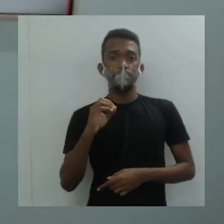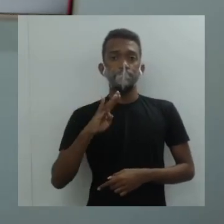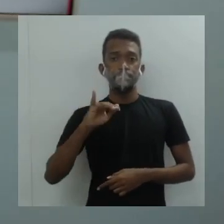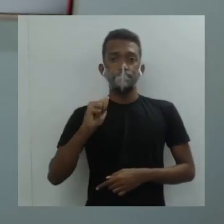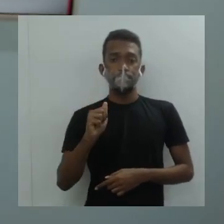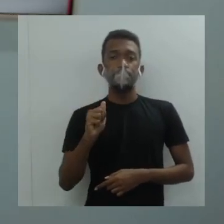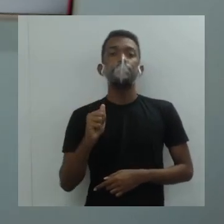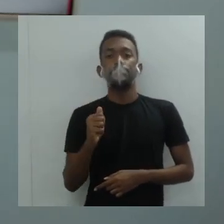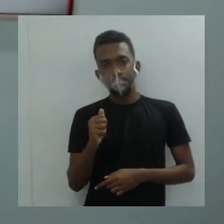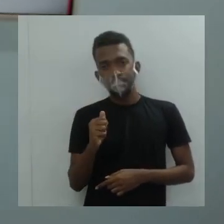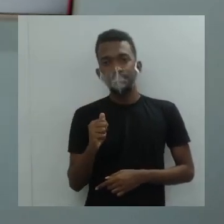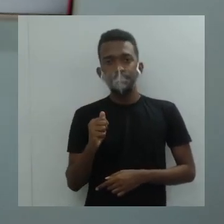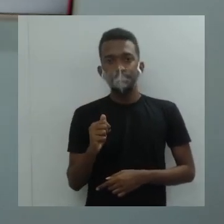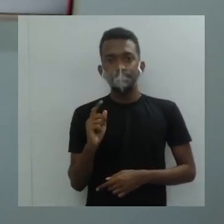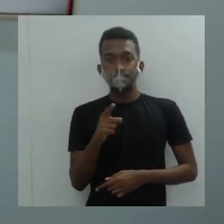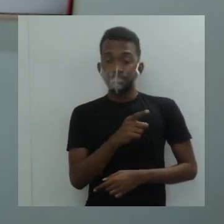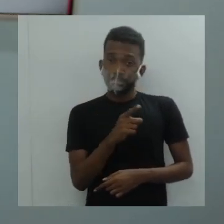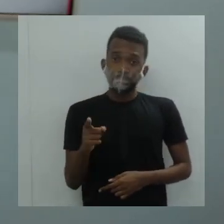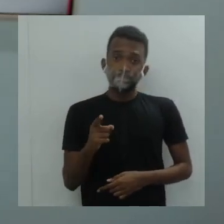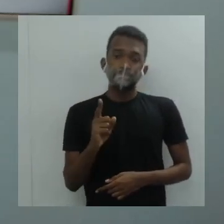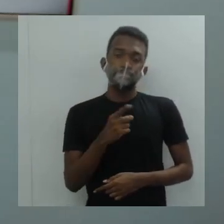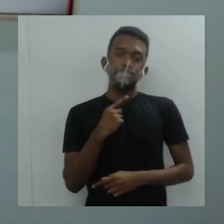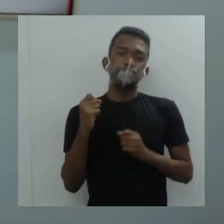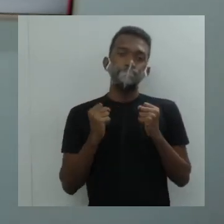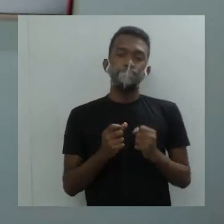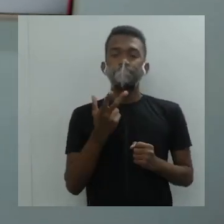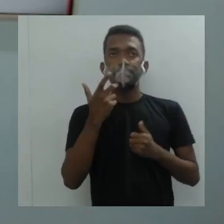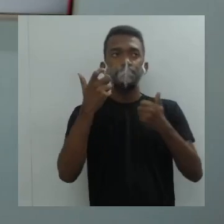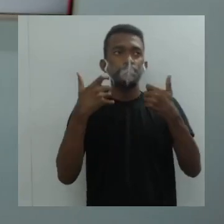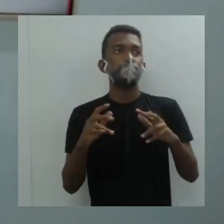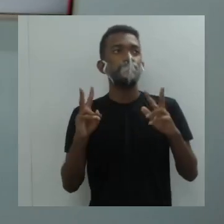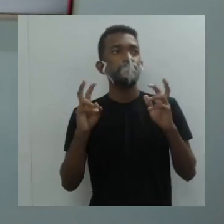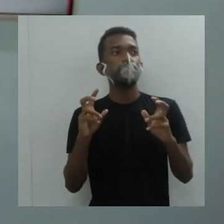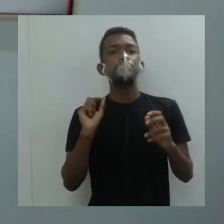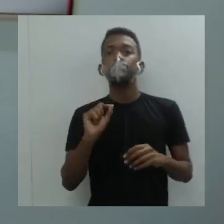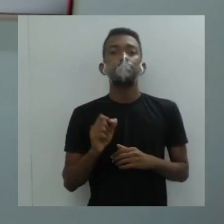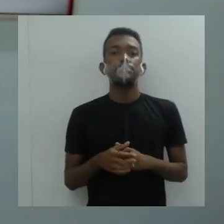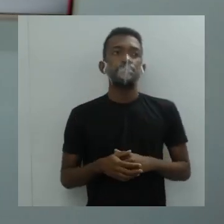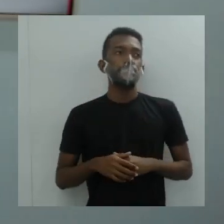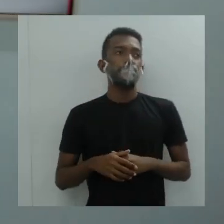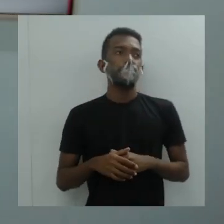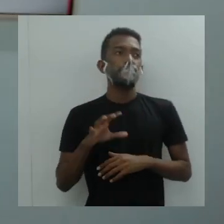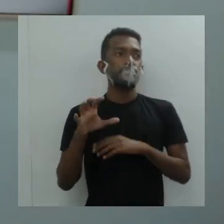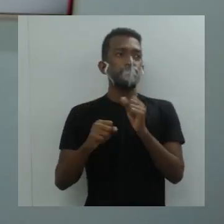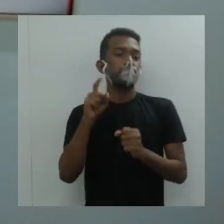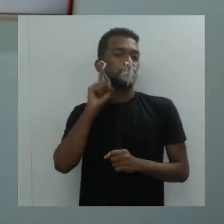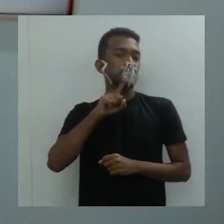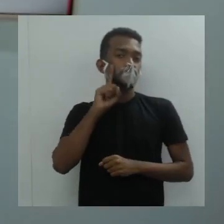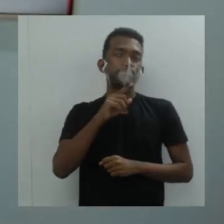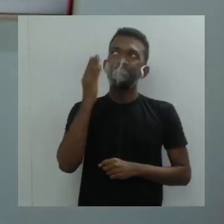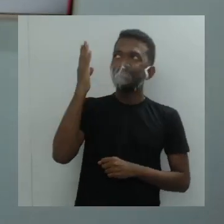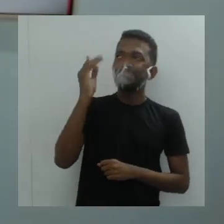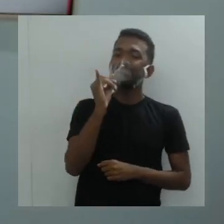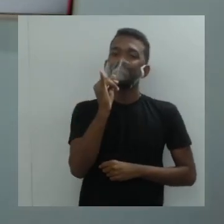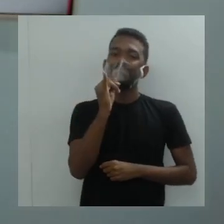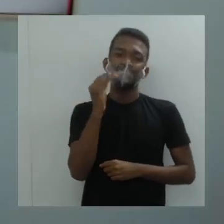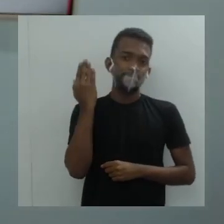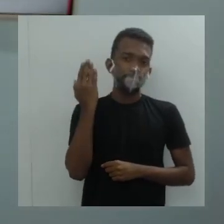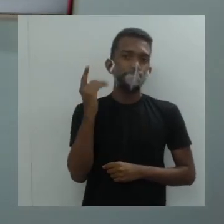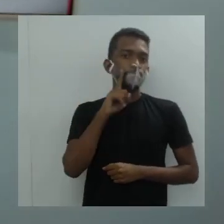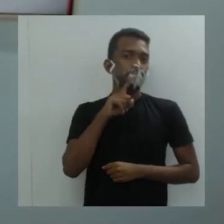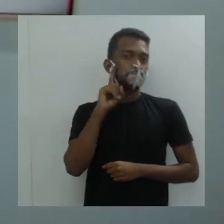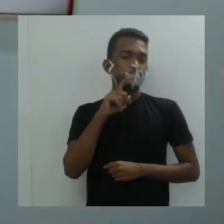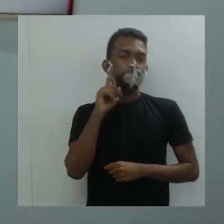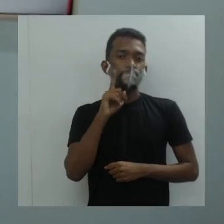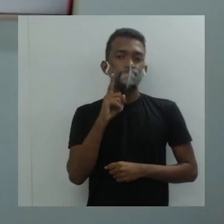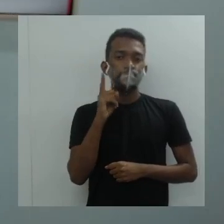né? A gente pode falar, por exemplo, né, pegar os Estados Unidos, por exemplo. Os Estados Unidos